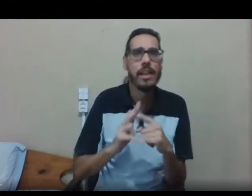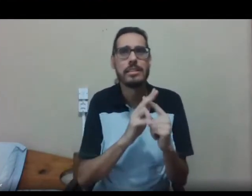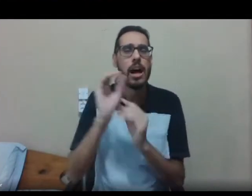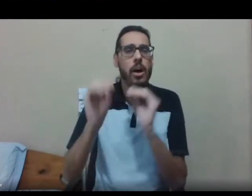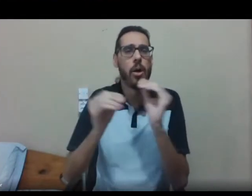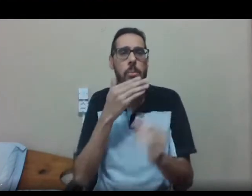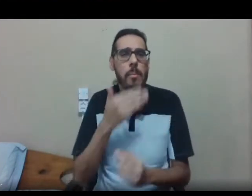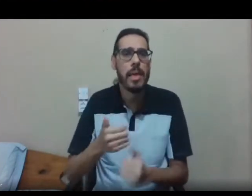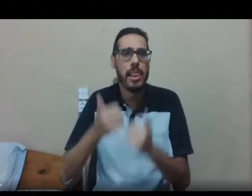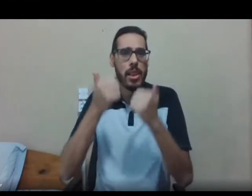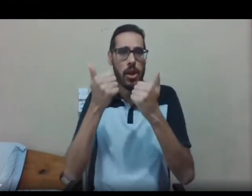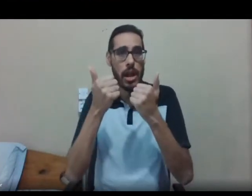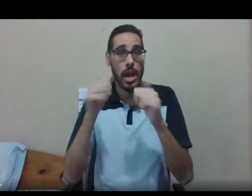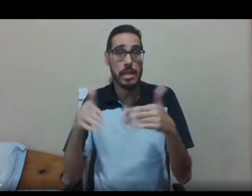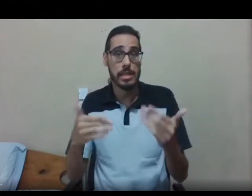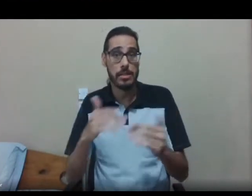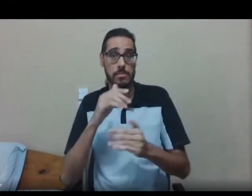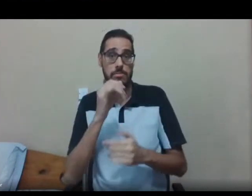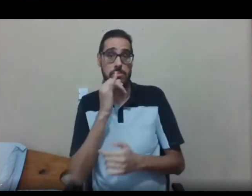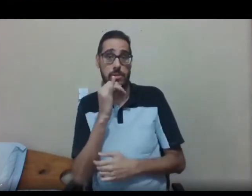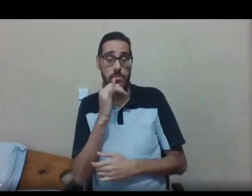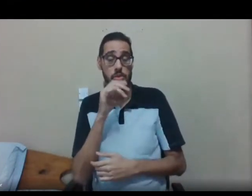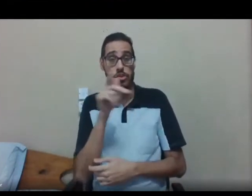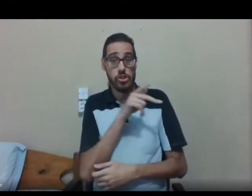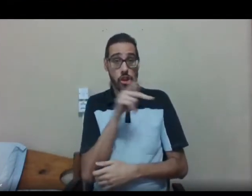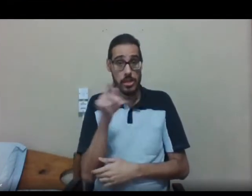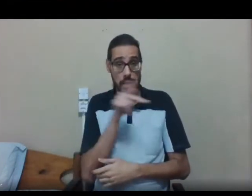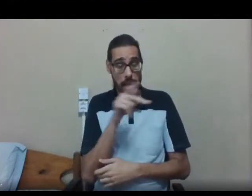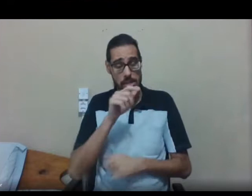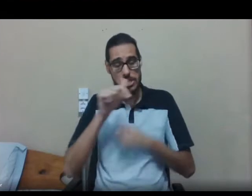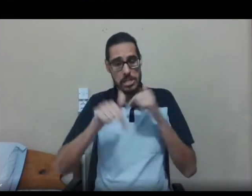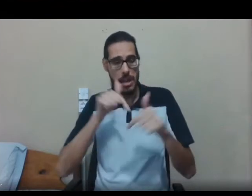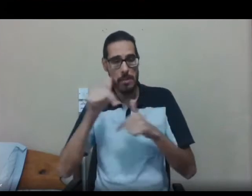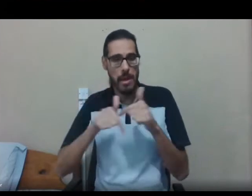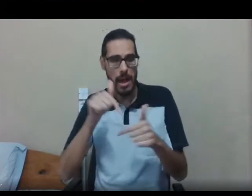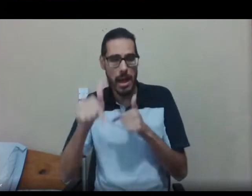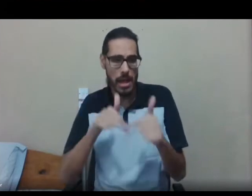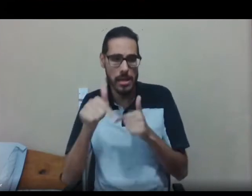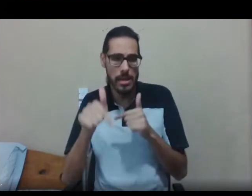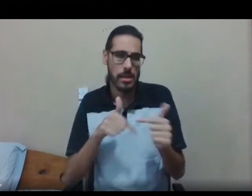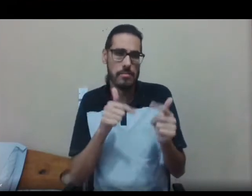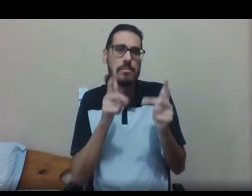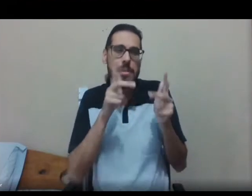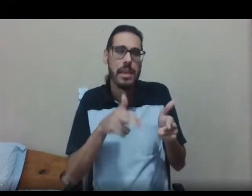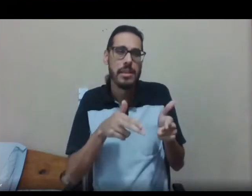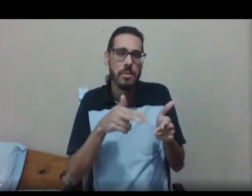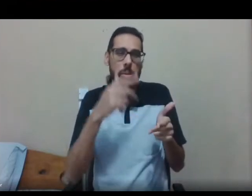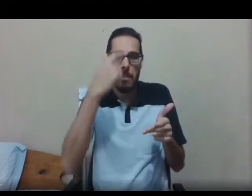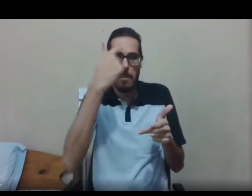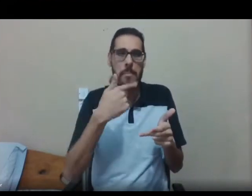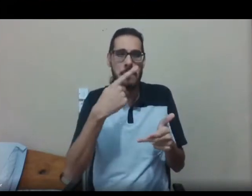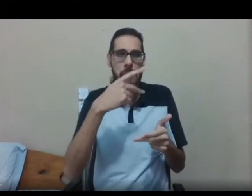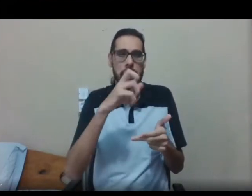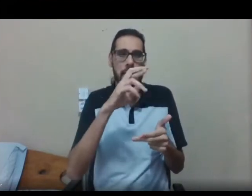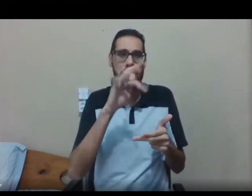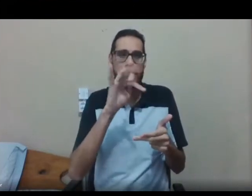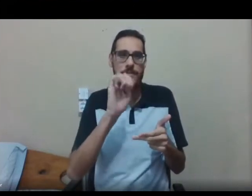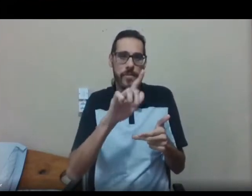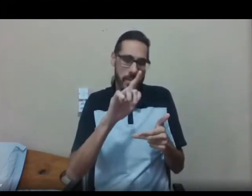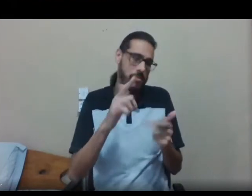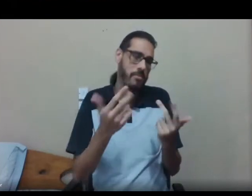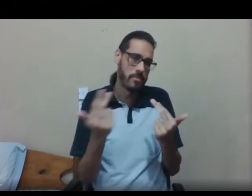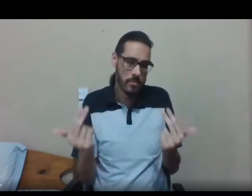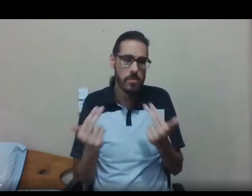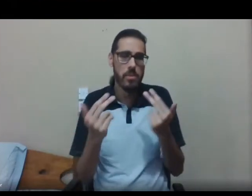que ele vai enfrentar. A gente sabe que tem estudantes começando agora, tem estudantes terminando, quais são os encaminhamentos para dar um pouco